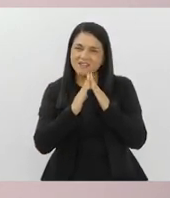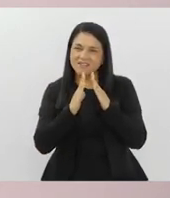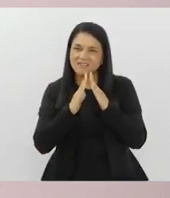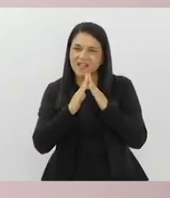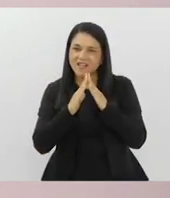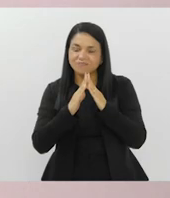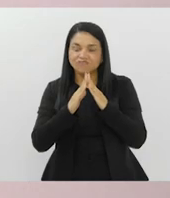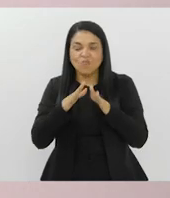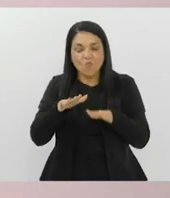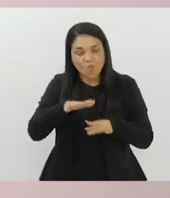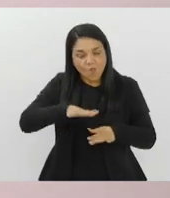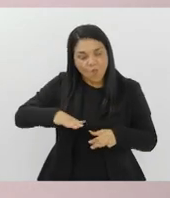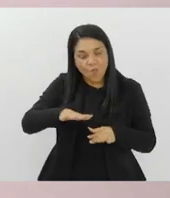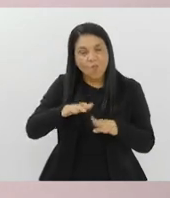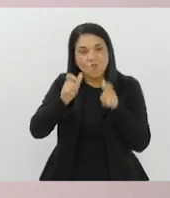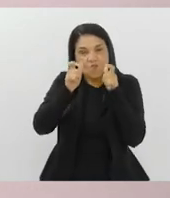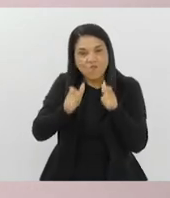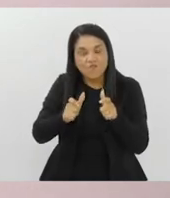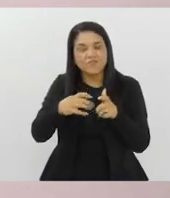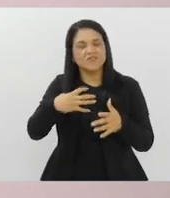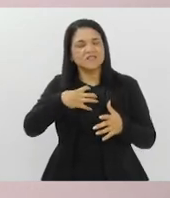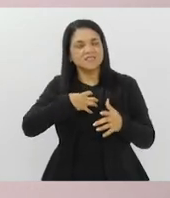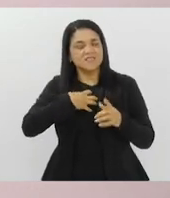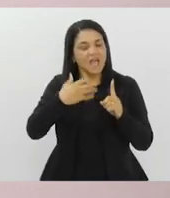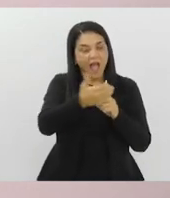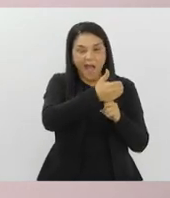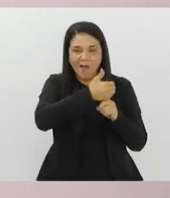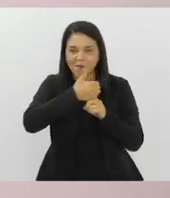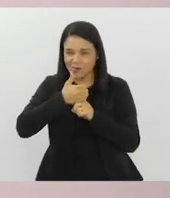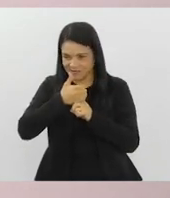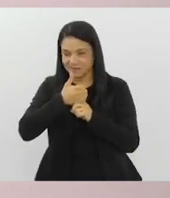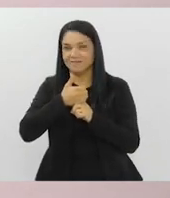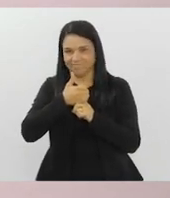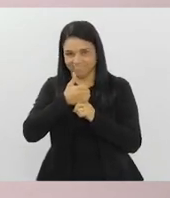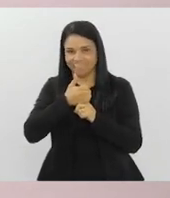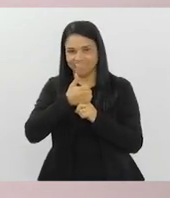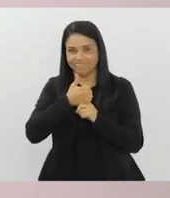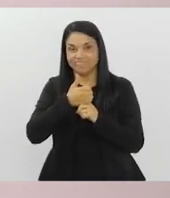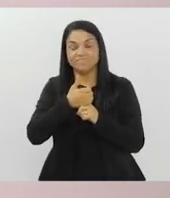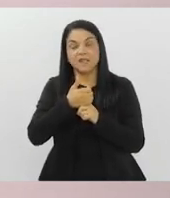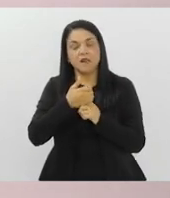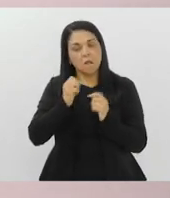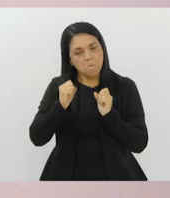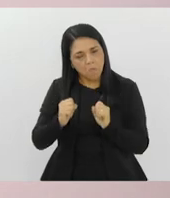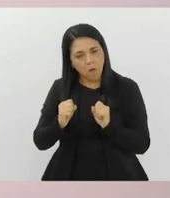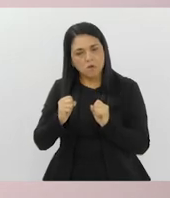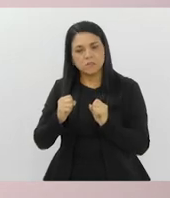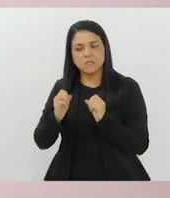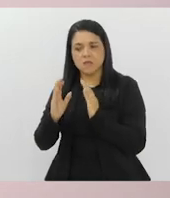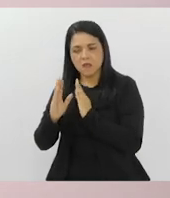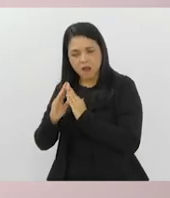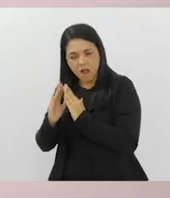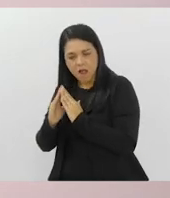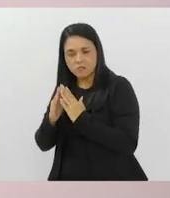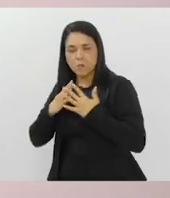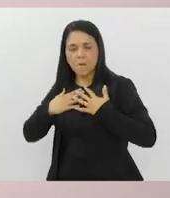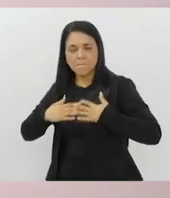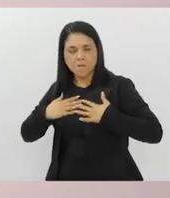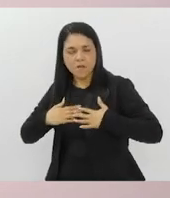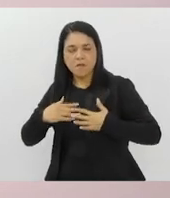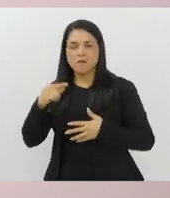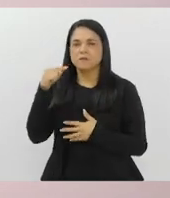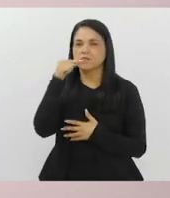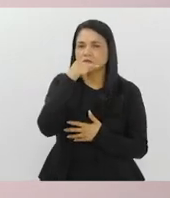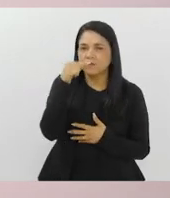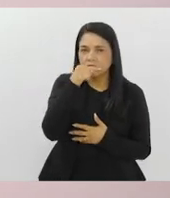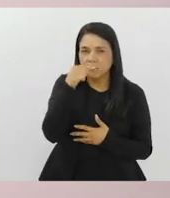Um ambiente que ela se sinta confortável, que ela possa ir e tomar um banho, que ela possa escovar os dentes dela,